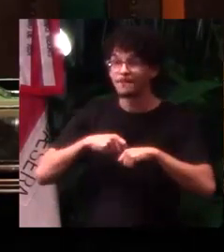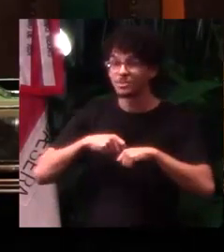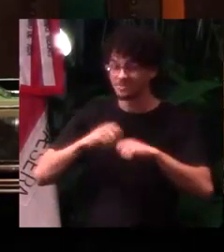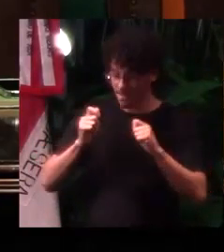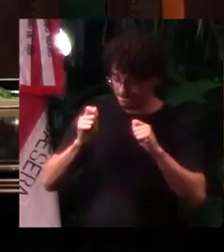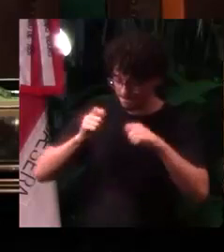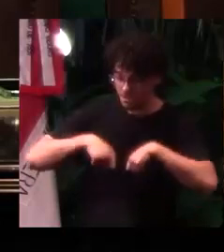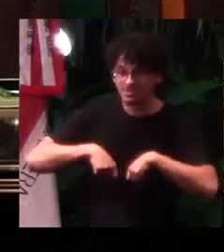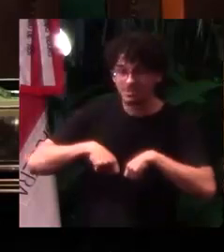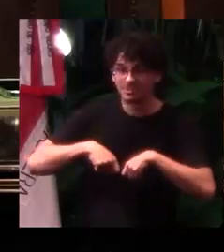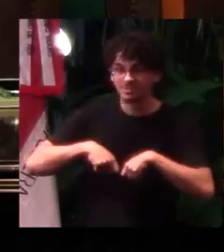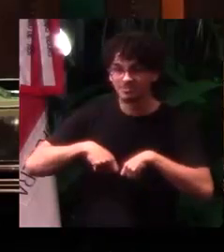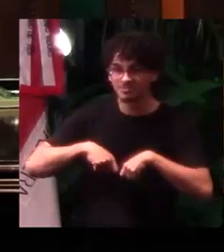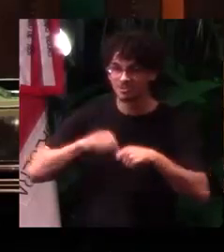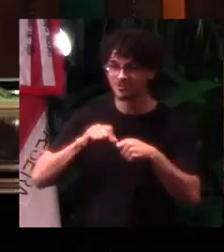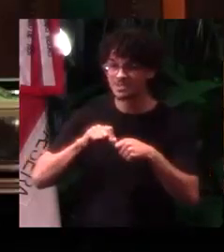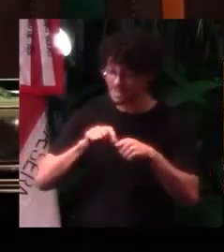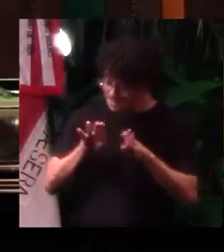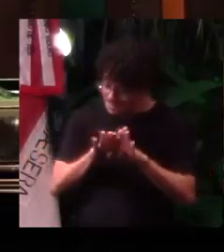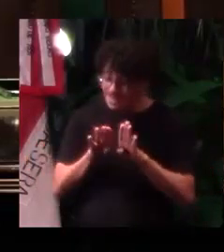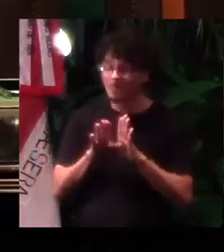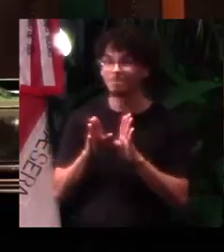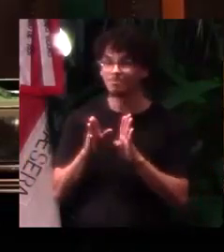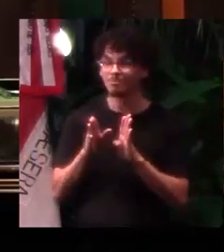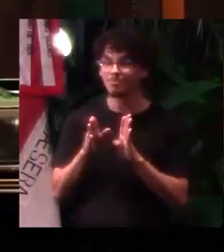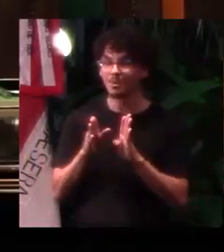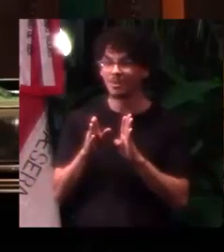a convocação de negar